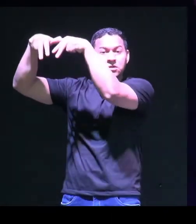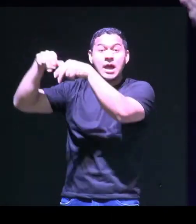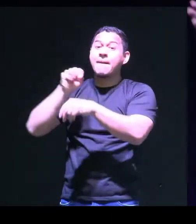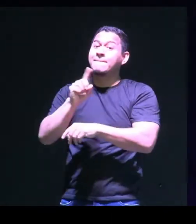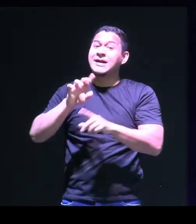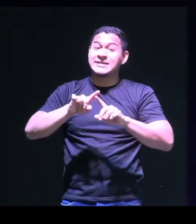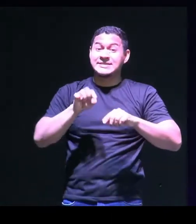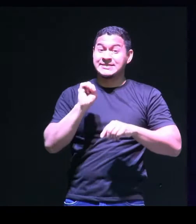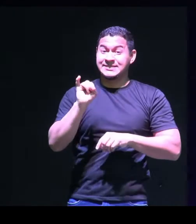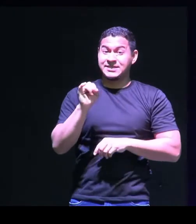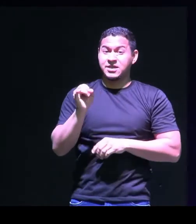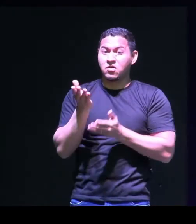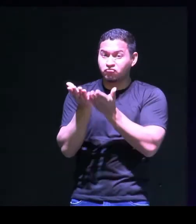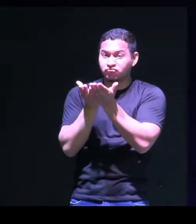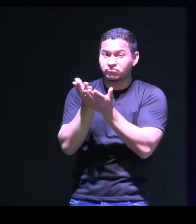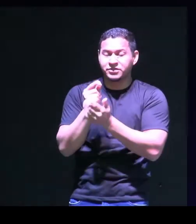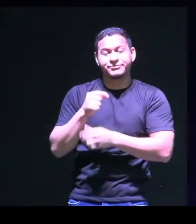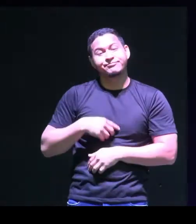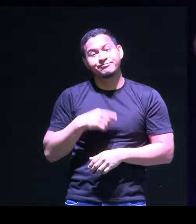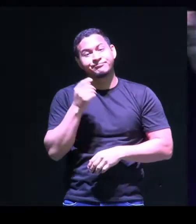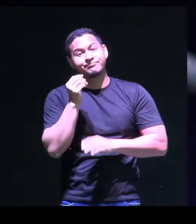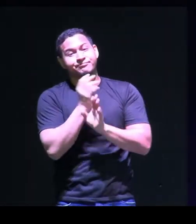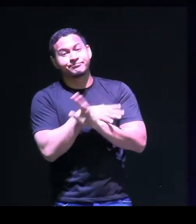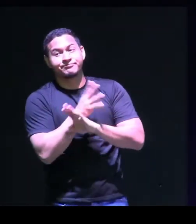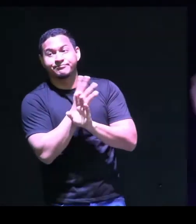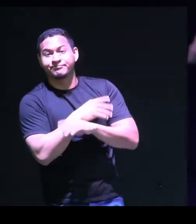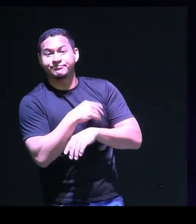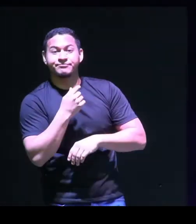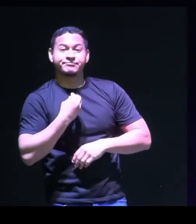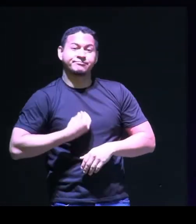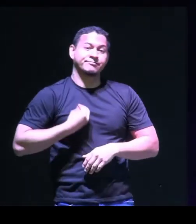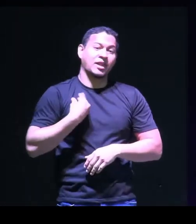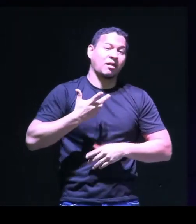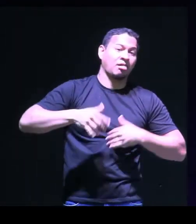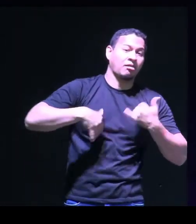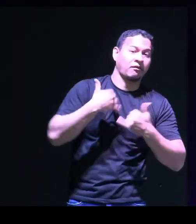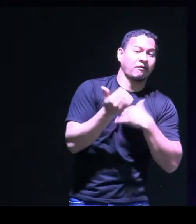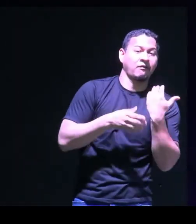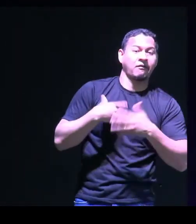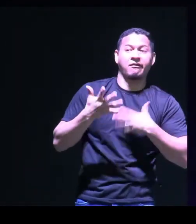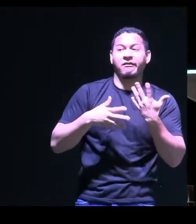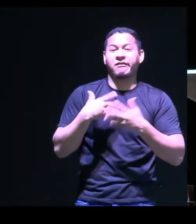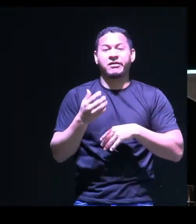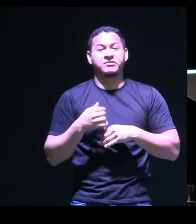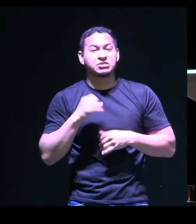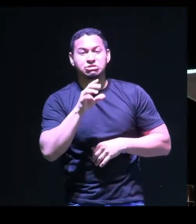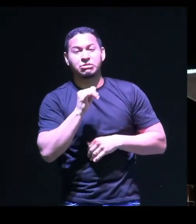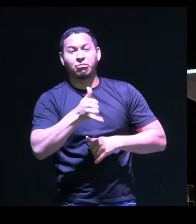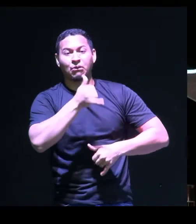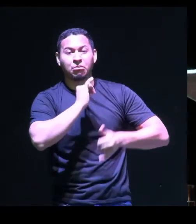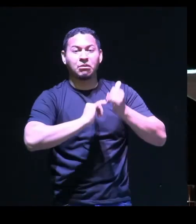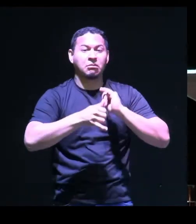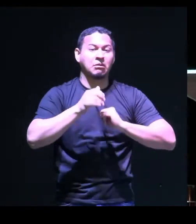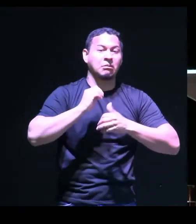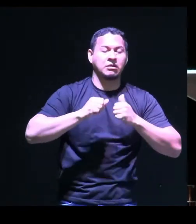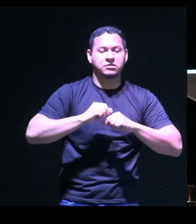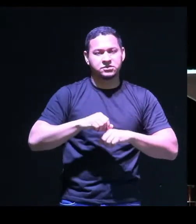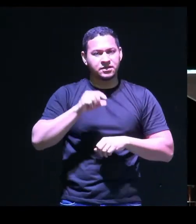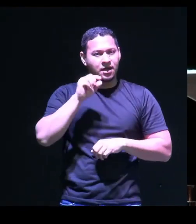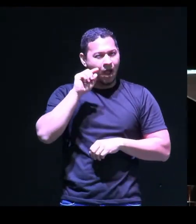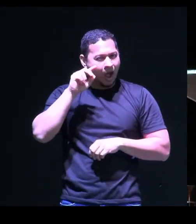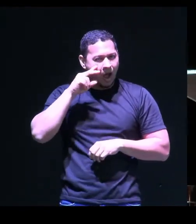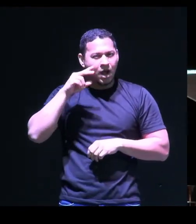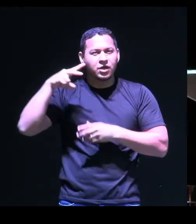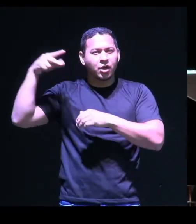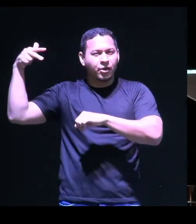disser, é uma parábola, meu Senhor está demorando, eu vou desfrutar, eu vou curtir, vou beber, vou maltratar os outros, e o servo dele chegar